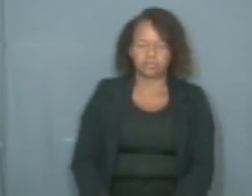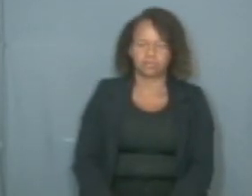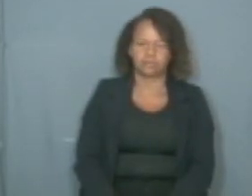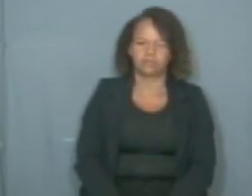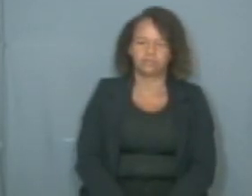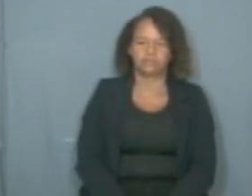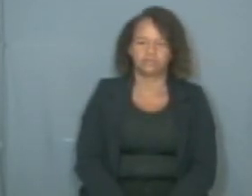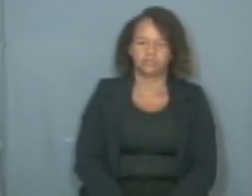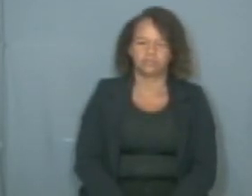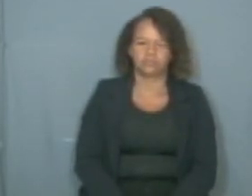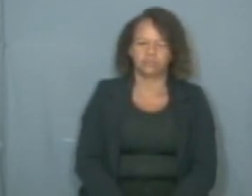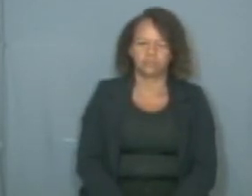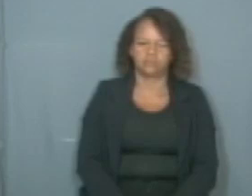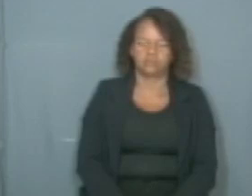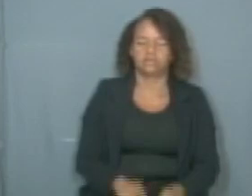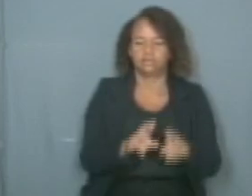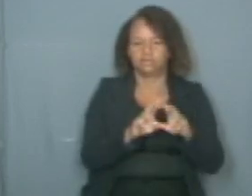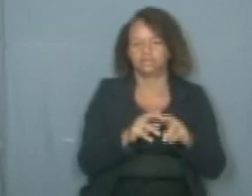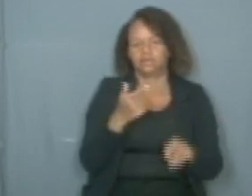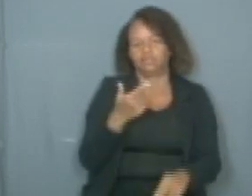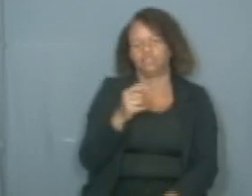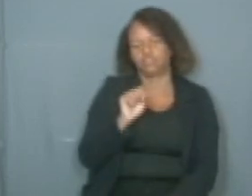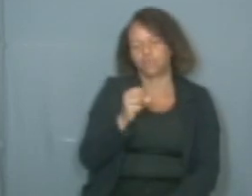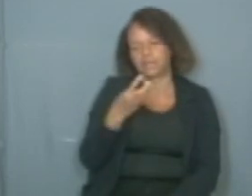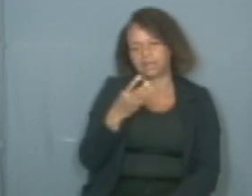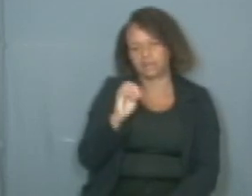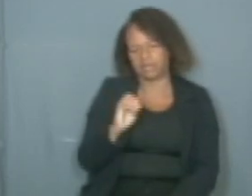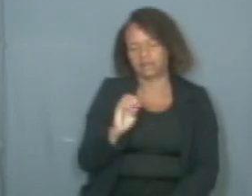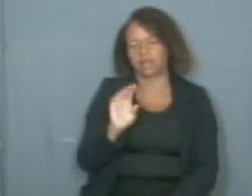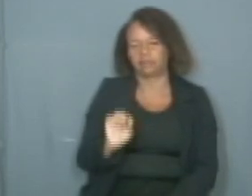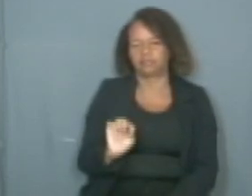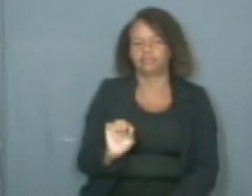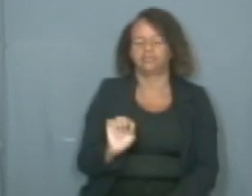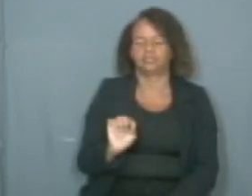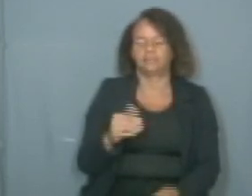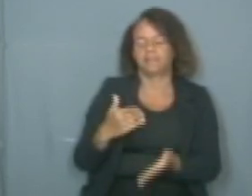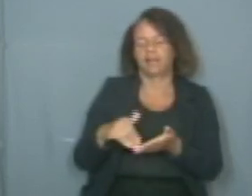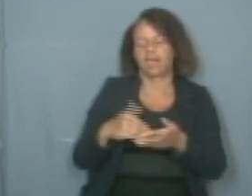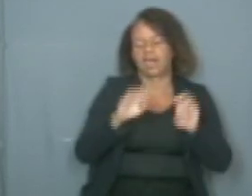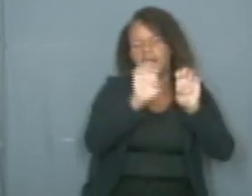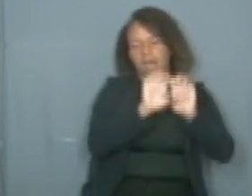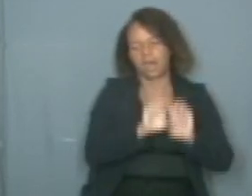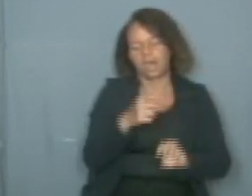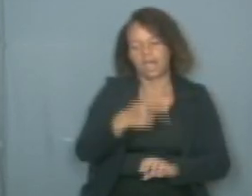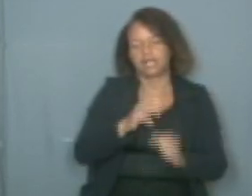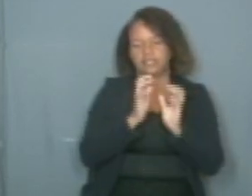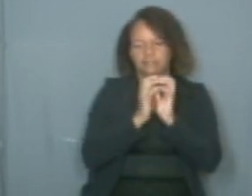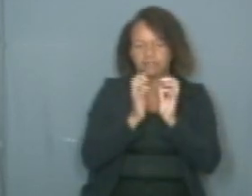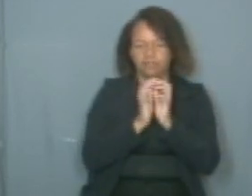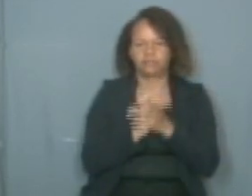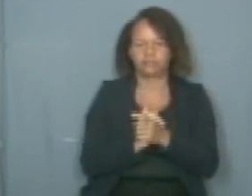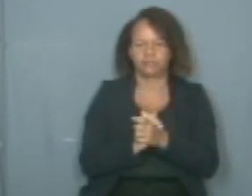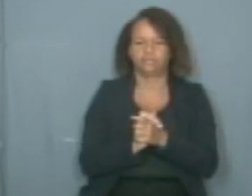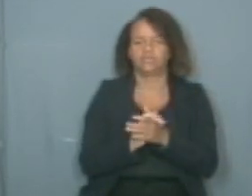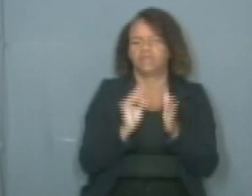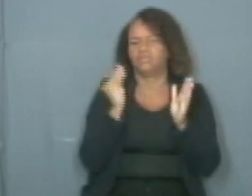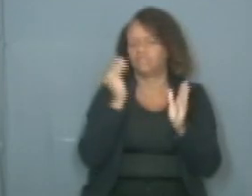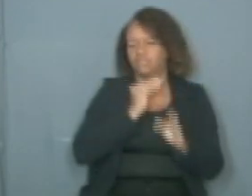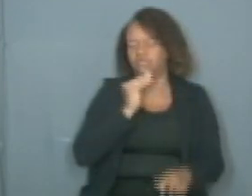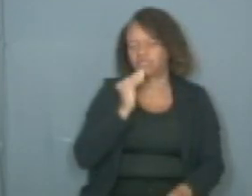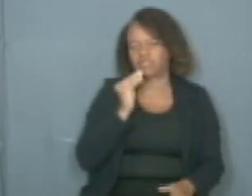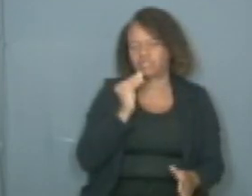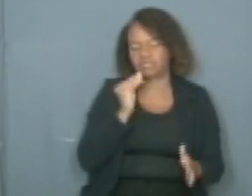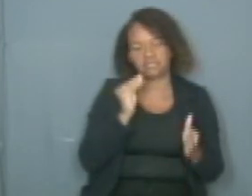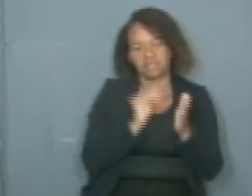vocês. O requerimento 2830 é uma indicação à Secretaria de Infraestrutura do Recife para correção de falhas que foram identificadas